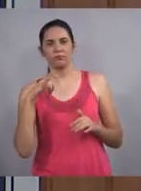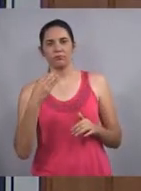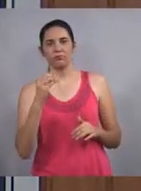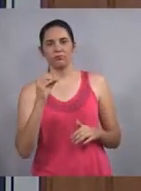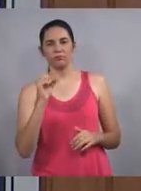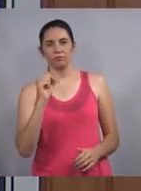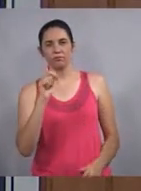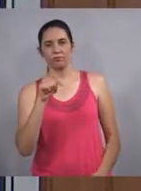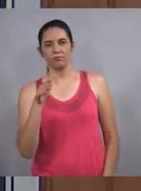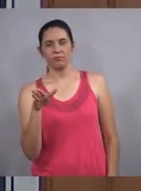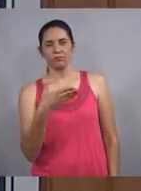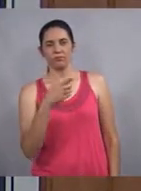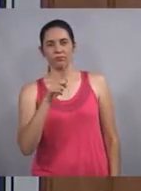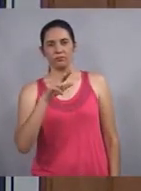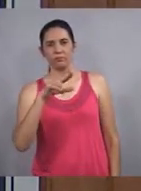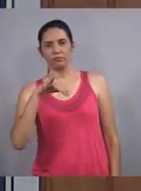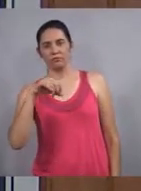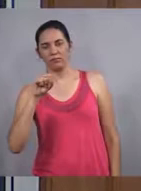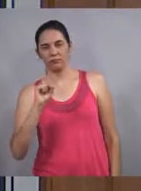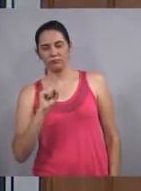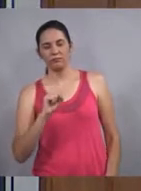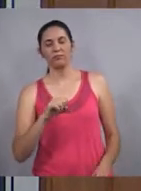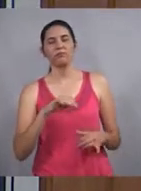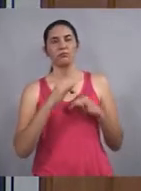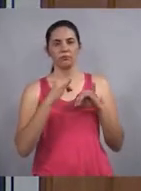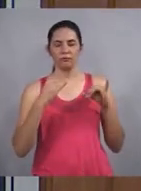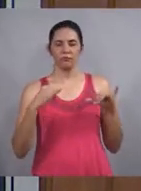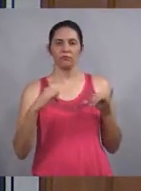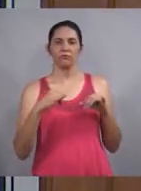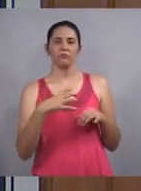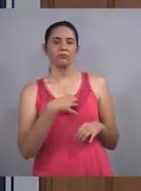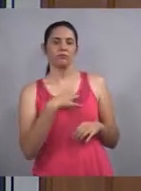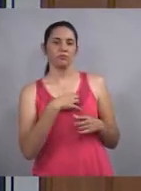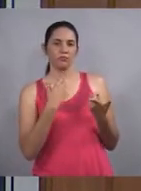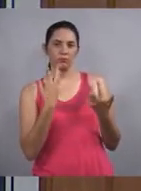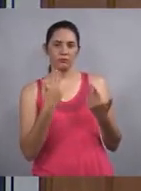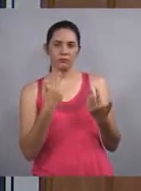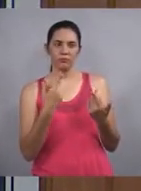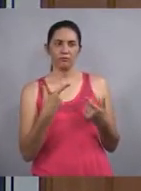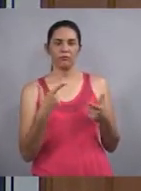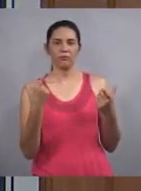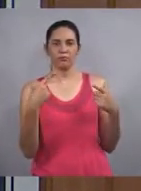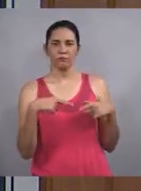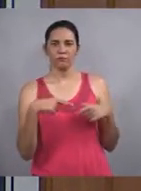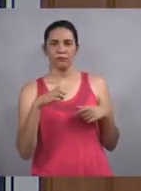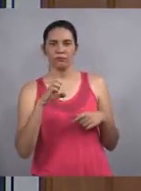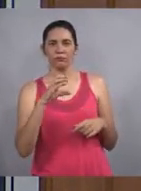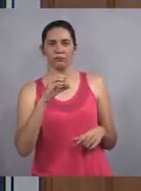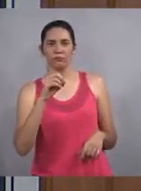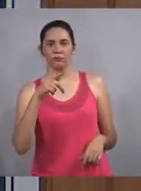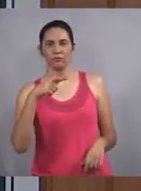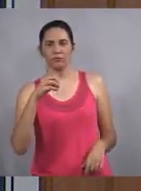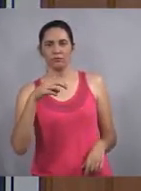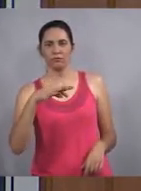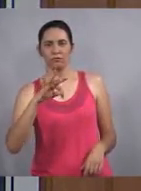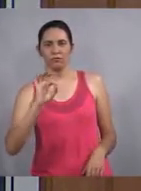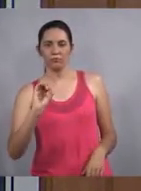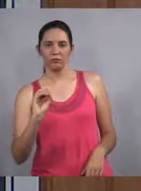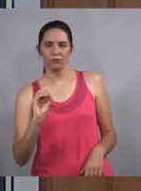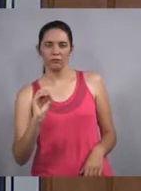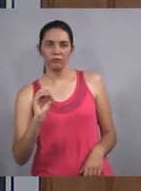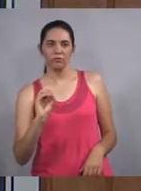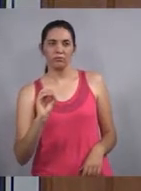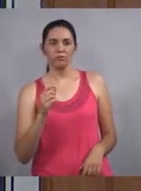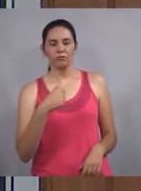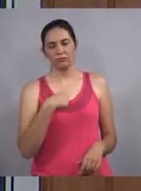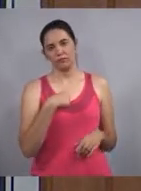também teve um trabalho também de divulgação nesse sentido, da criação dos ecopontos. E recentemente também, esse